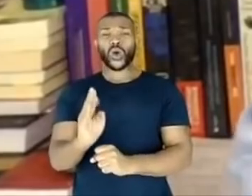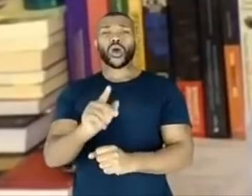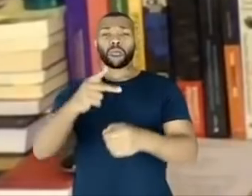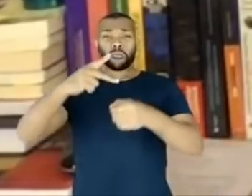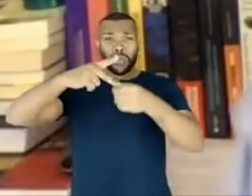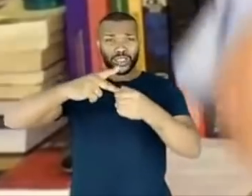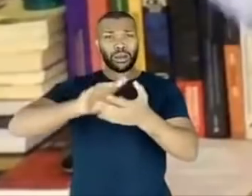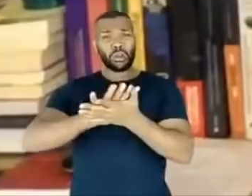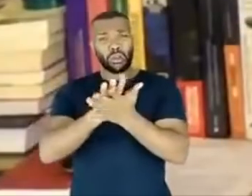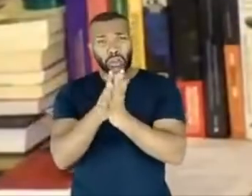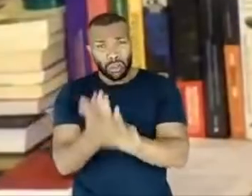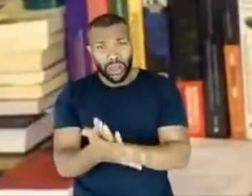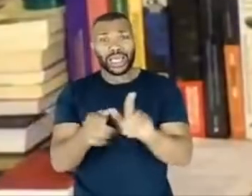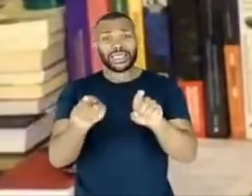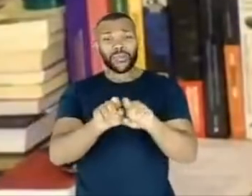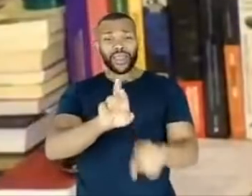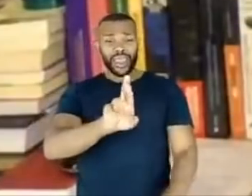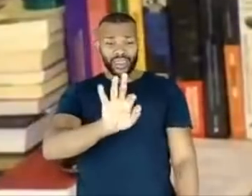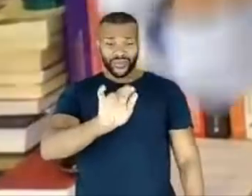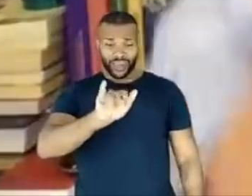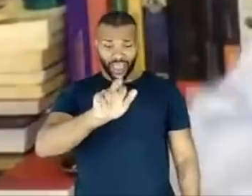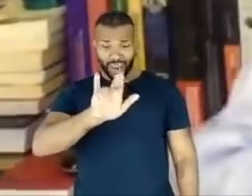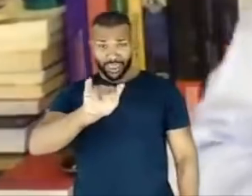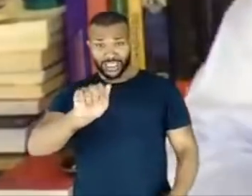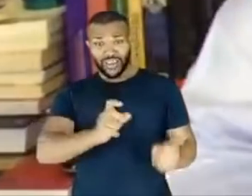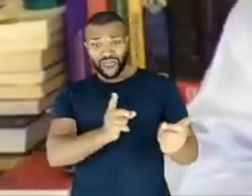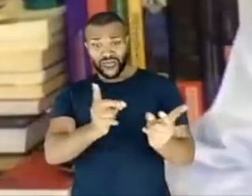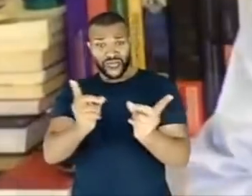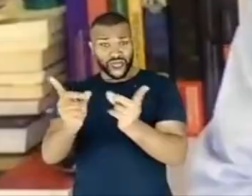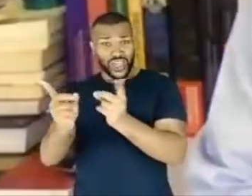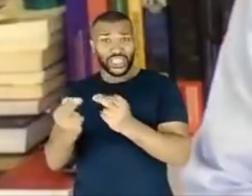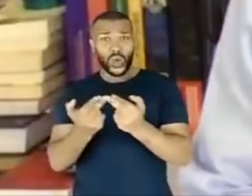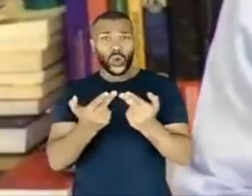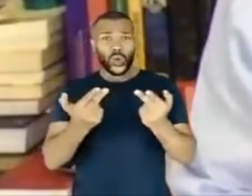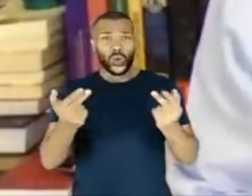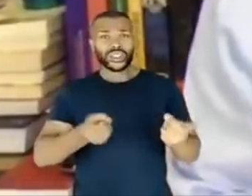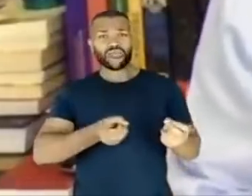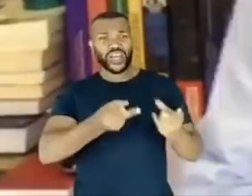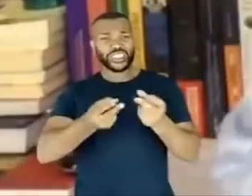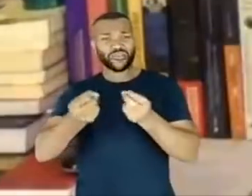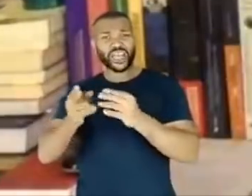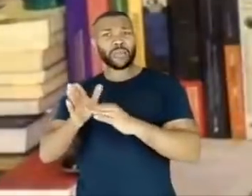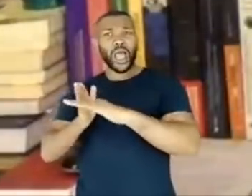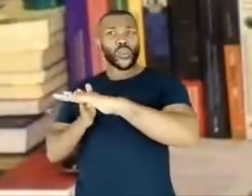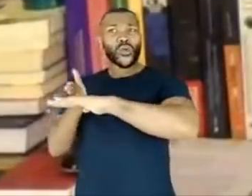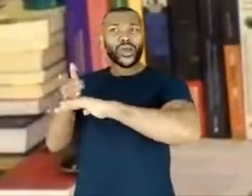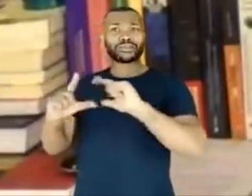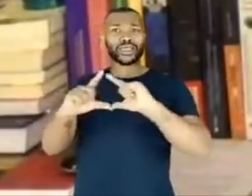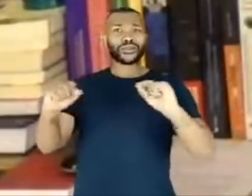das refinarias, é a tentativa de vender as coisas sem precisar passar pelo Congresso Nacional, é a venda